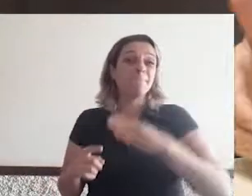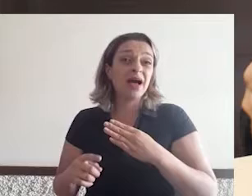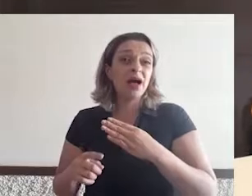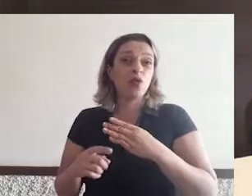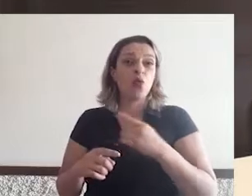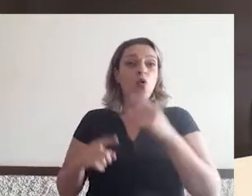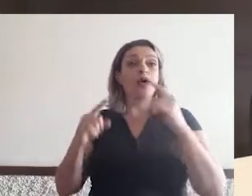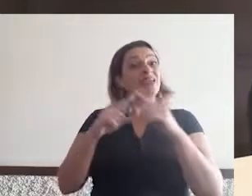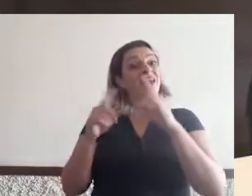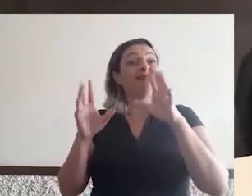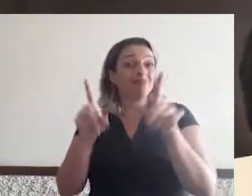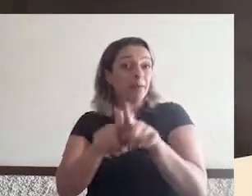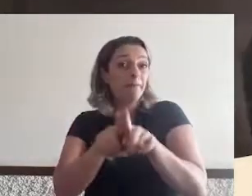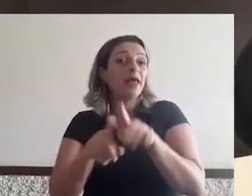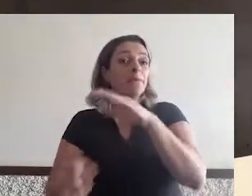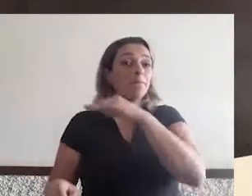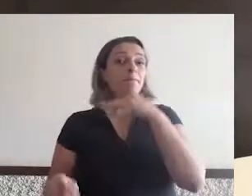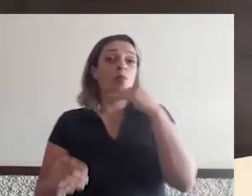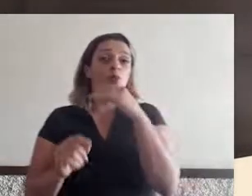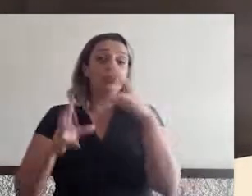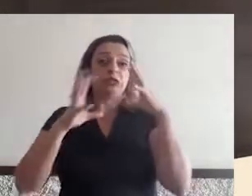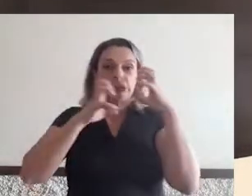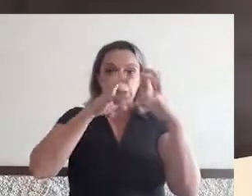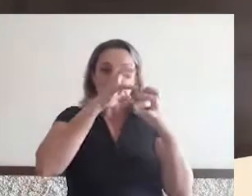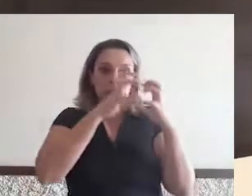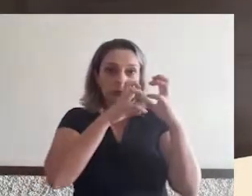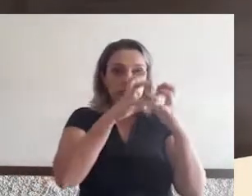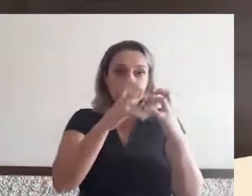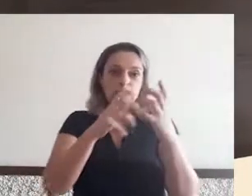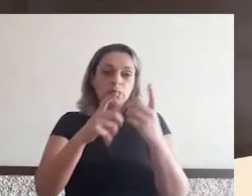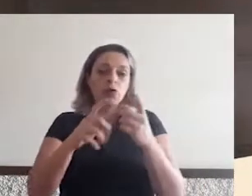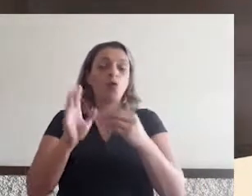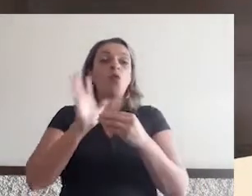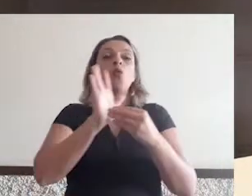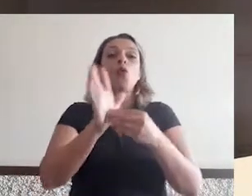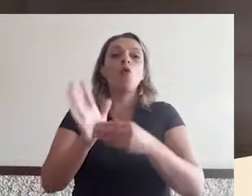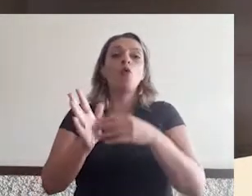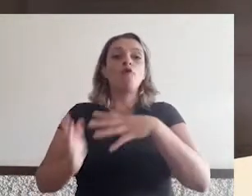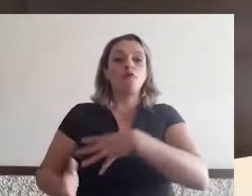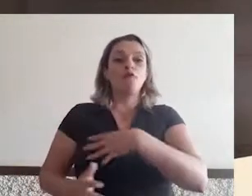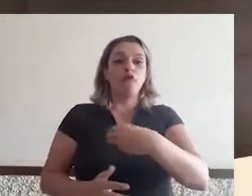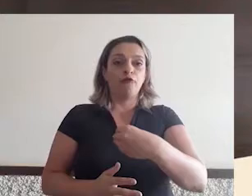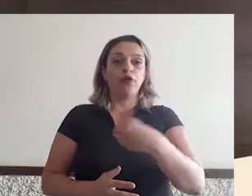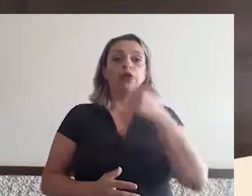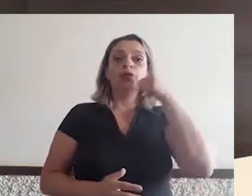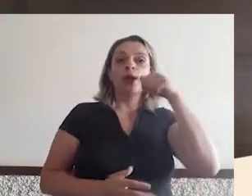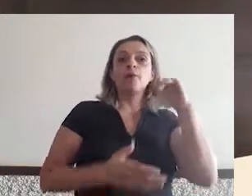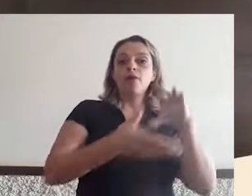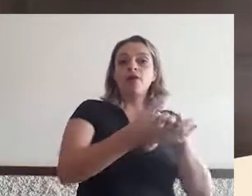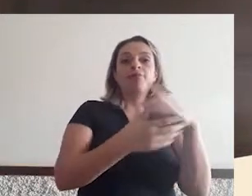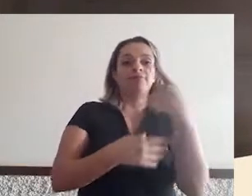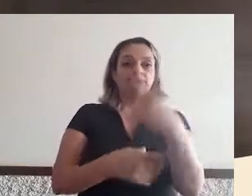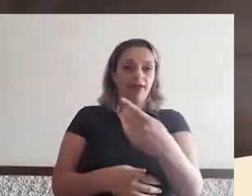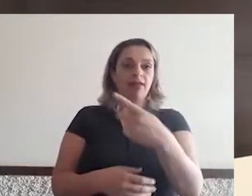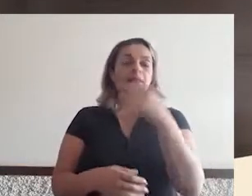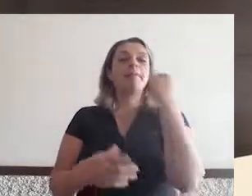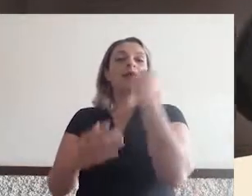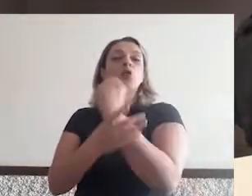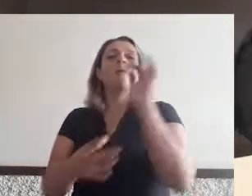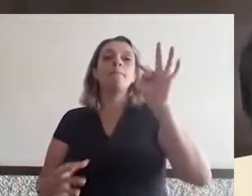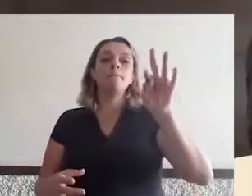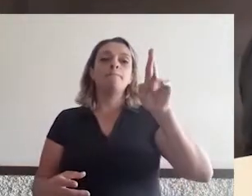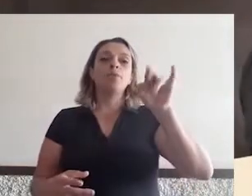numa conspiração através de seu enteado, Caio Brutus. E essa